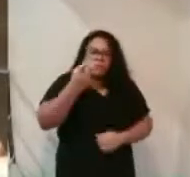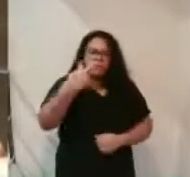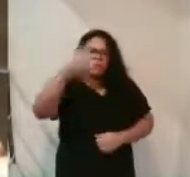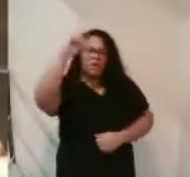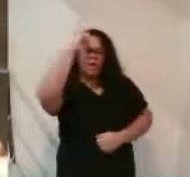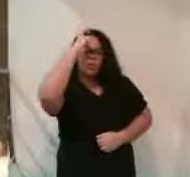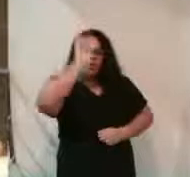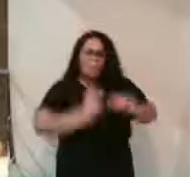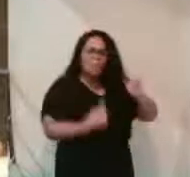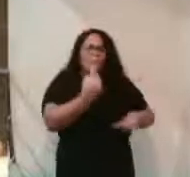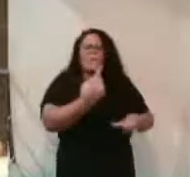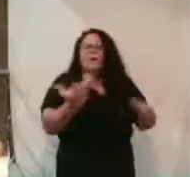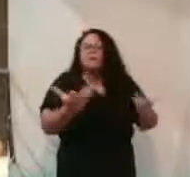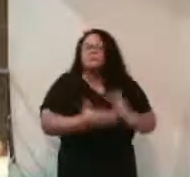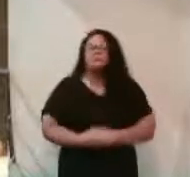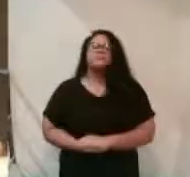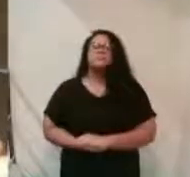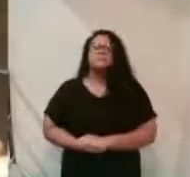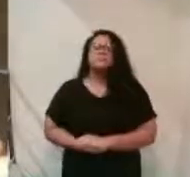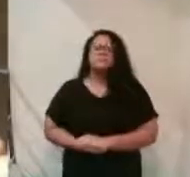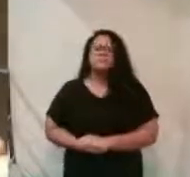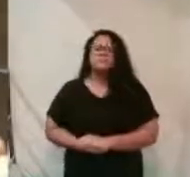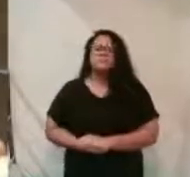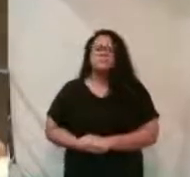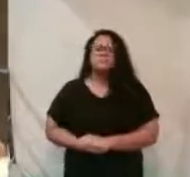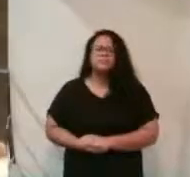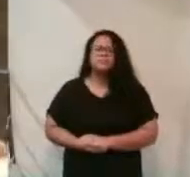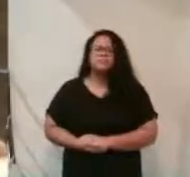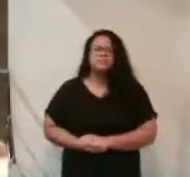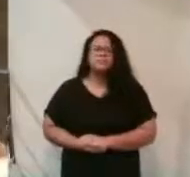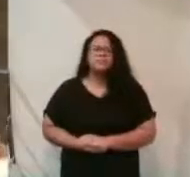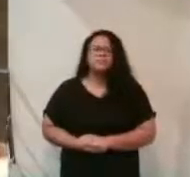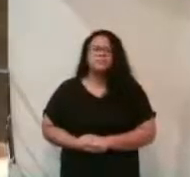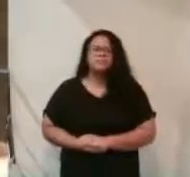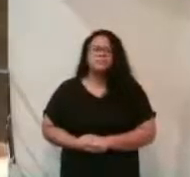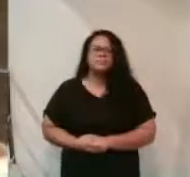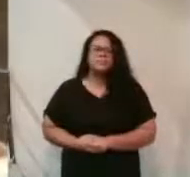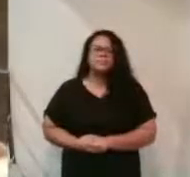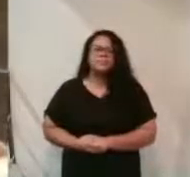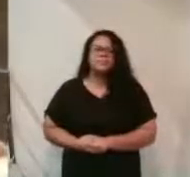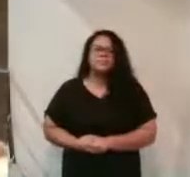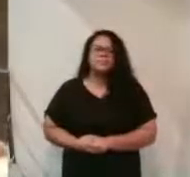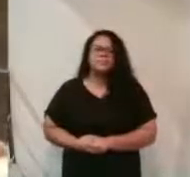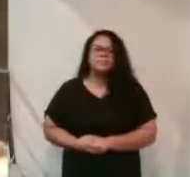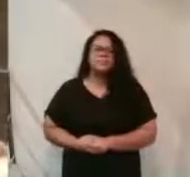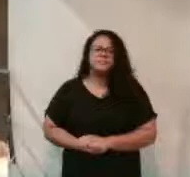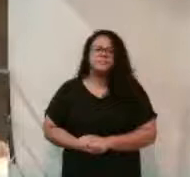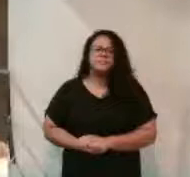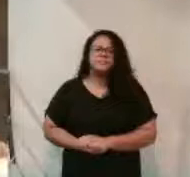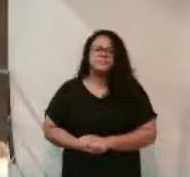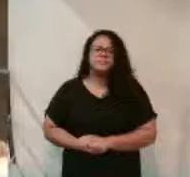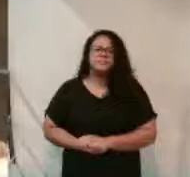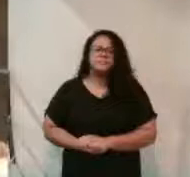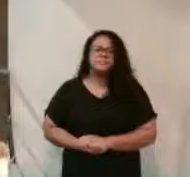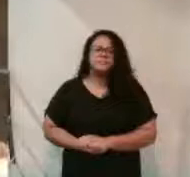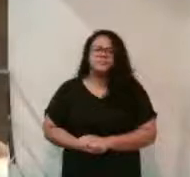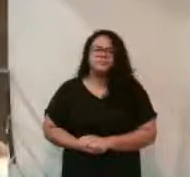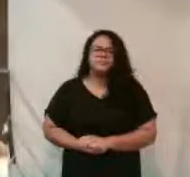nem se é cultural, porque... Ontem a gente estava lá no o nome daquilo, o que é aquilo?